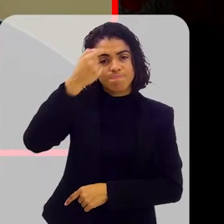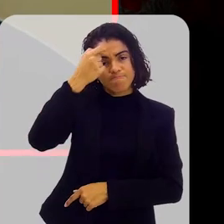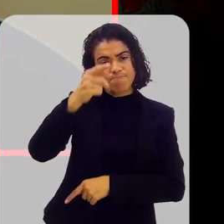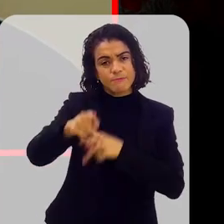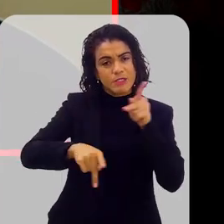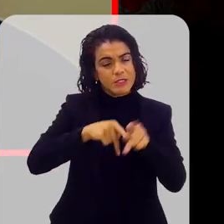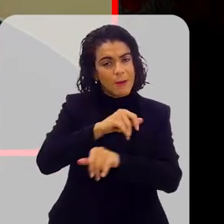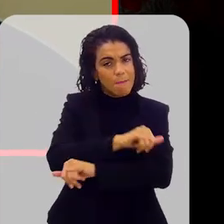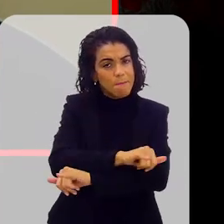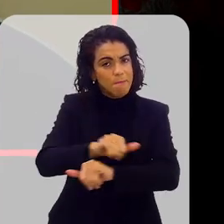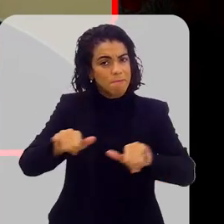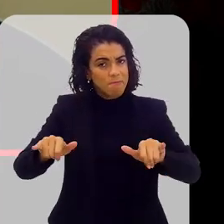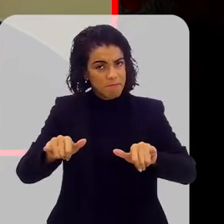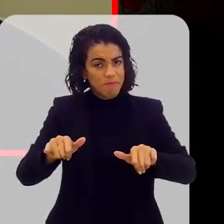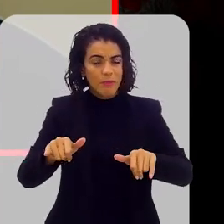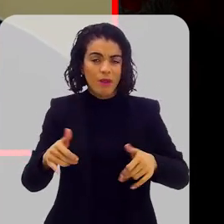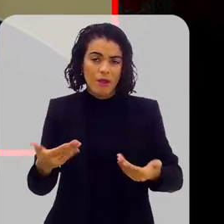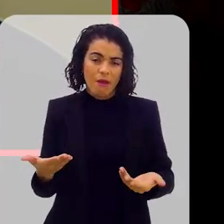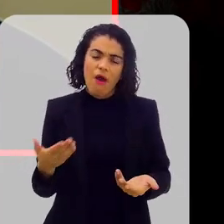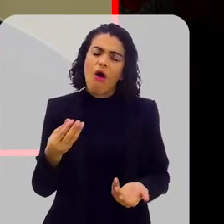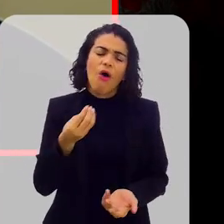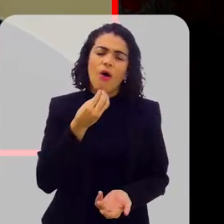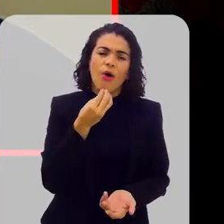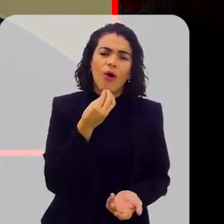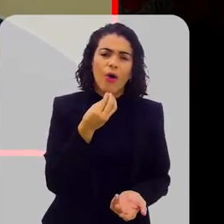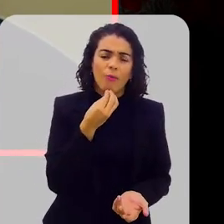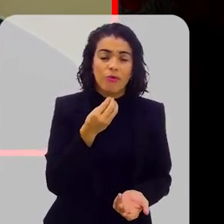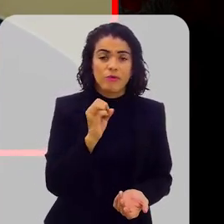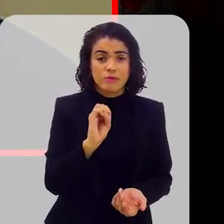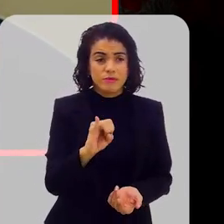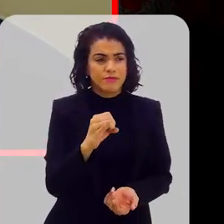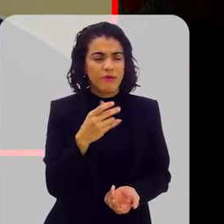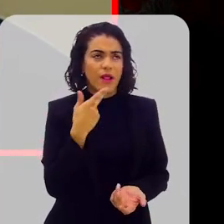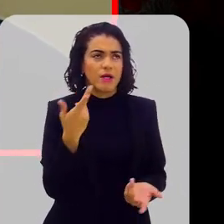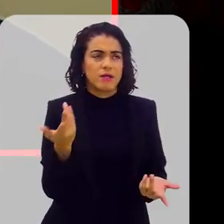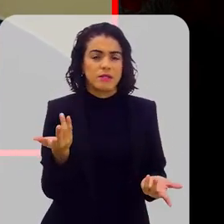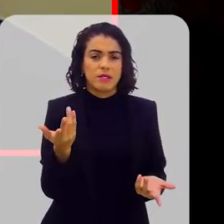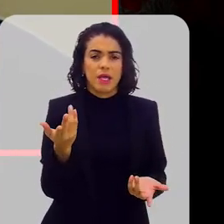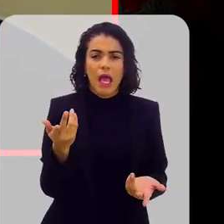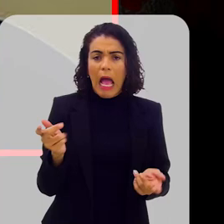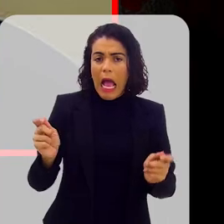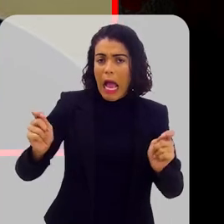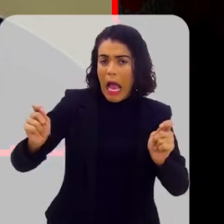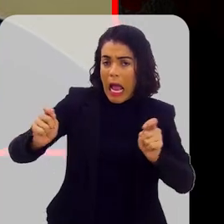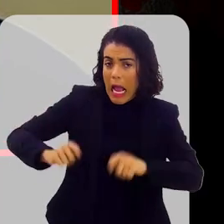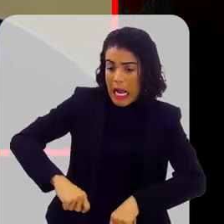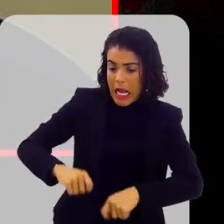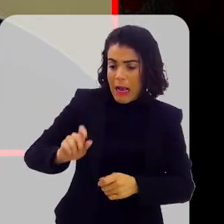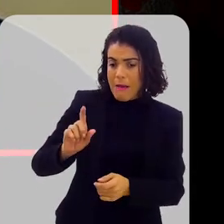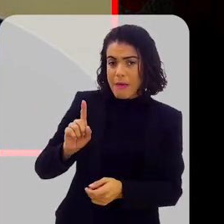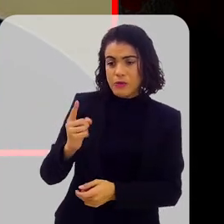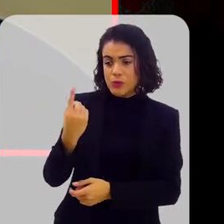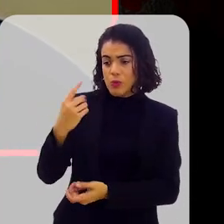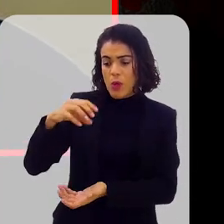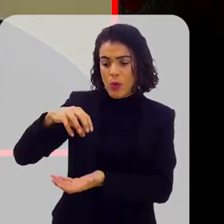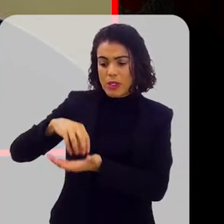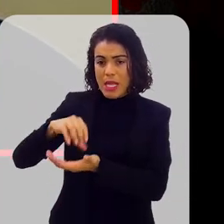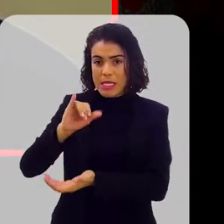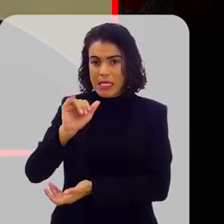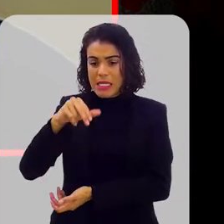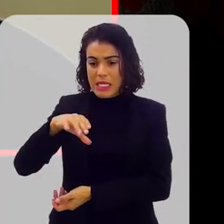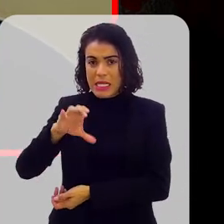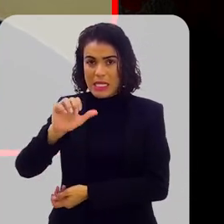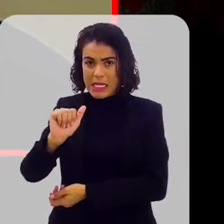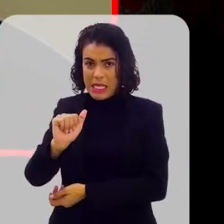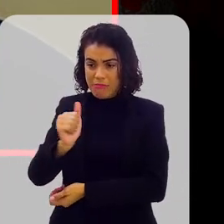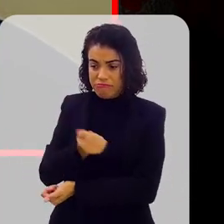também para a conscientização da população, né? Isso é óbvio que, se você for falar assim, a capacidade de uma unidade de